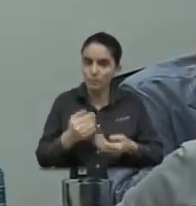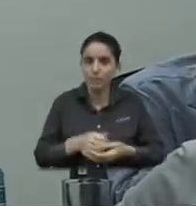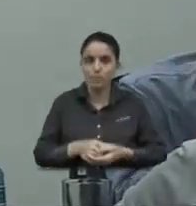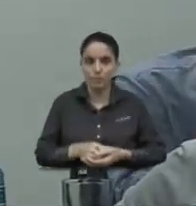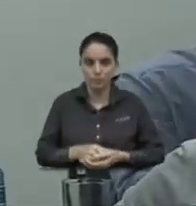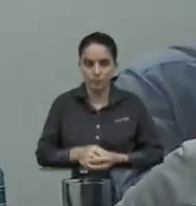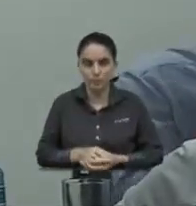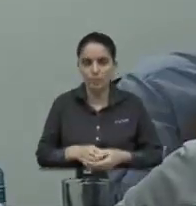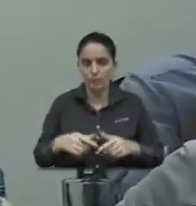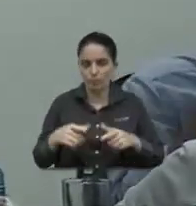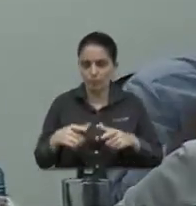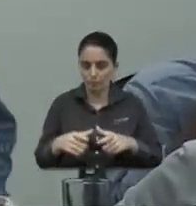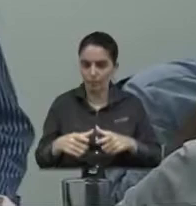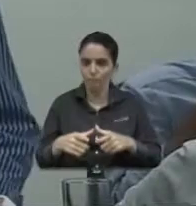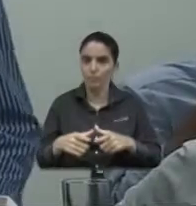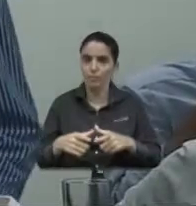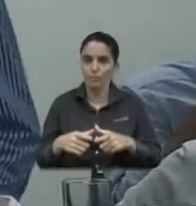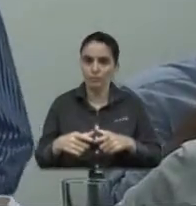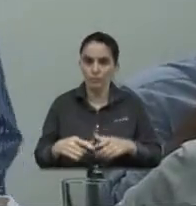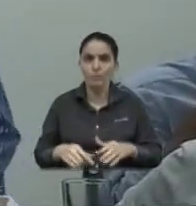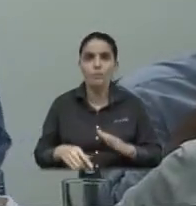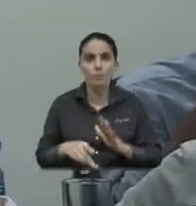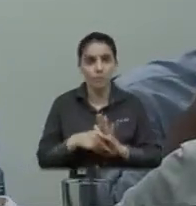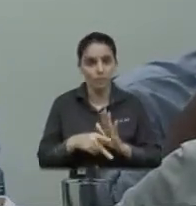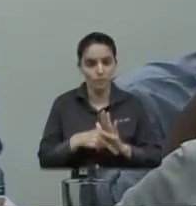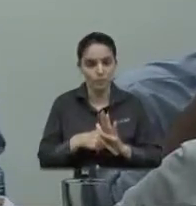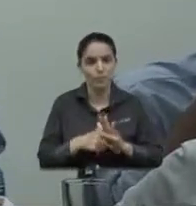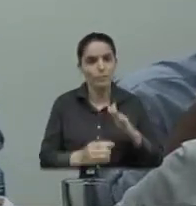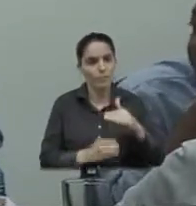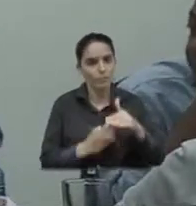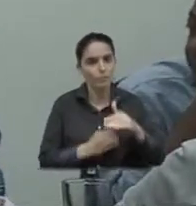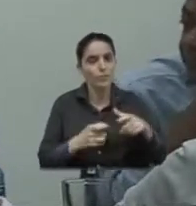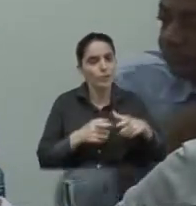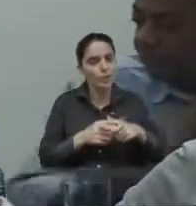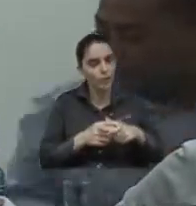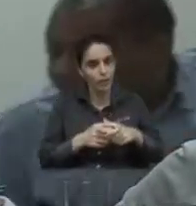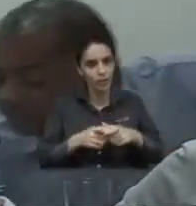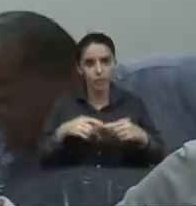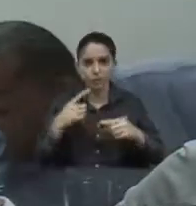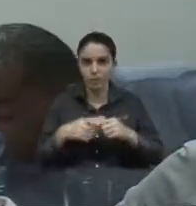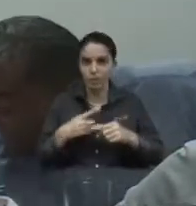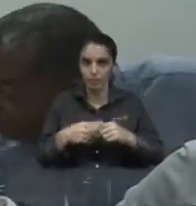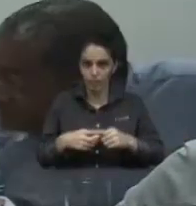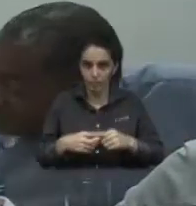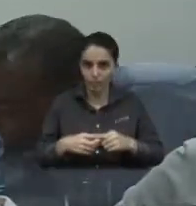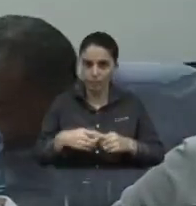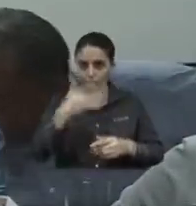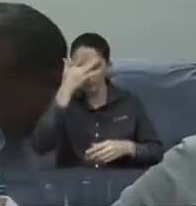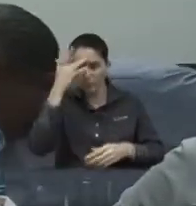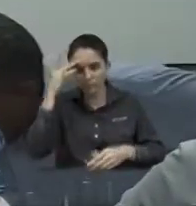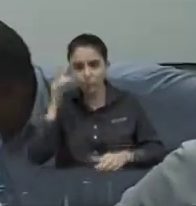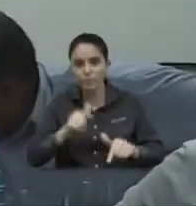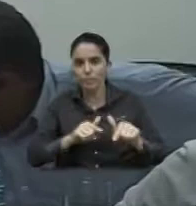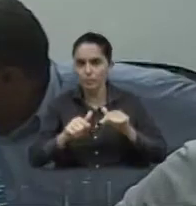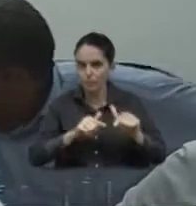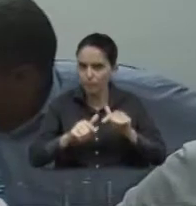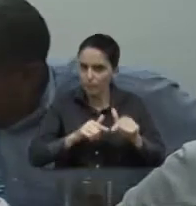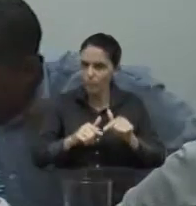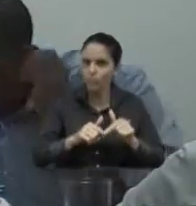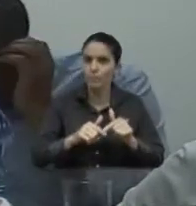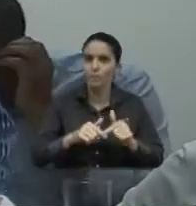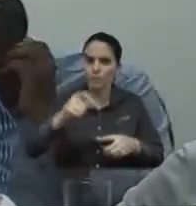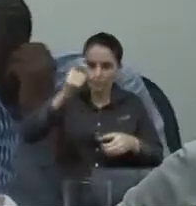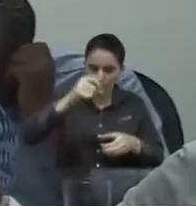tiver, né, vereador Jorge? Não é só para quem vem de fora que quer se instalar, não, porque nós já estamos aqui produzindo e